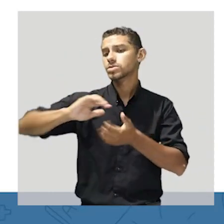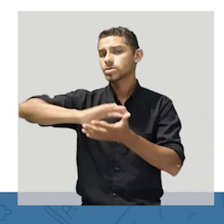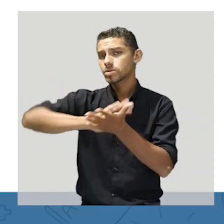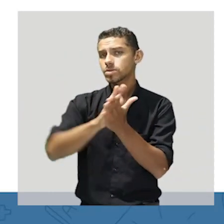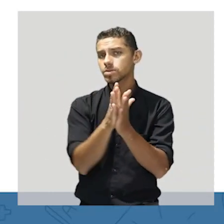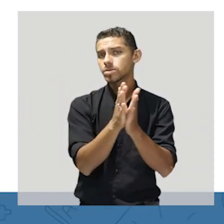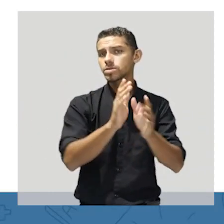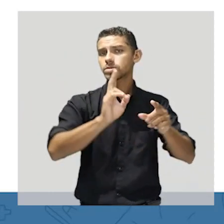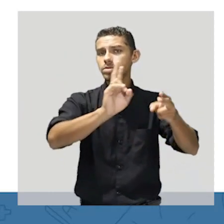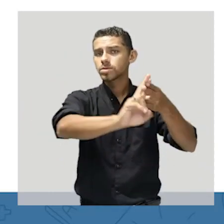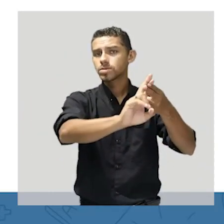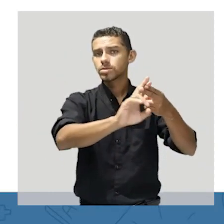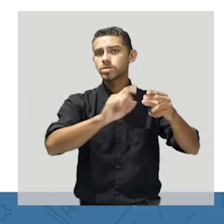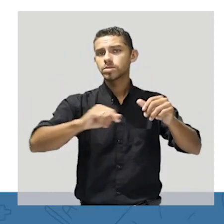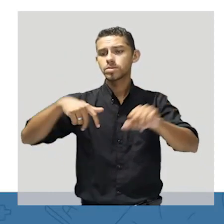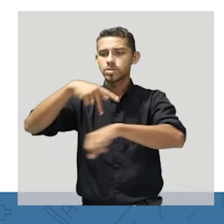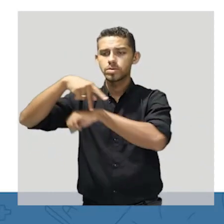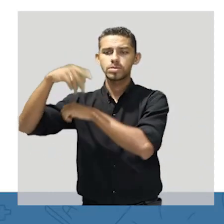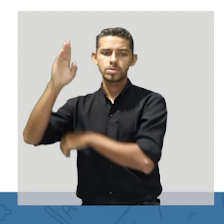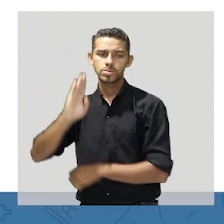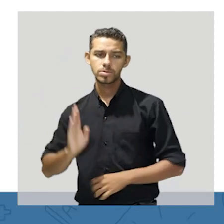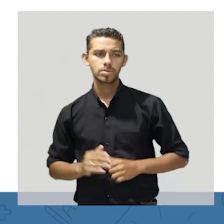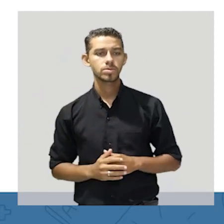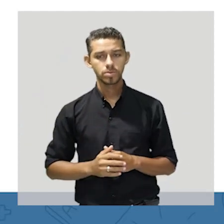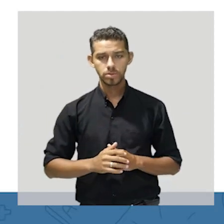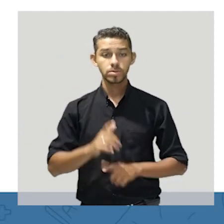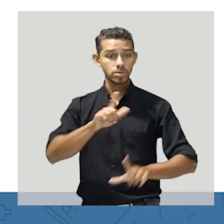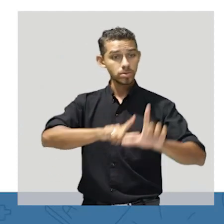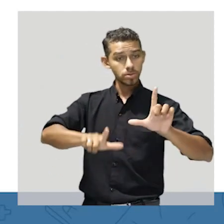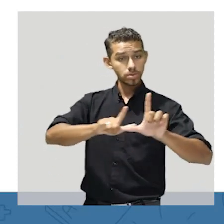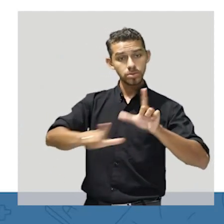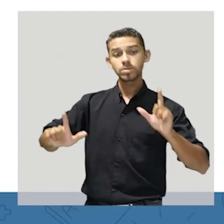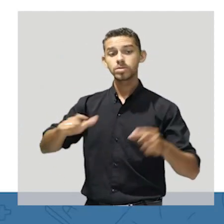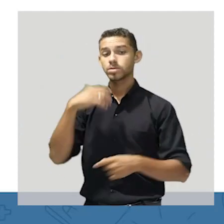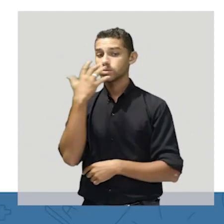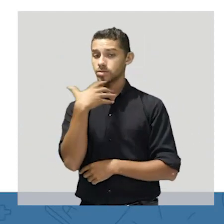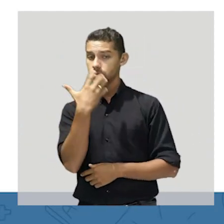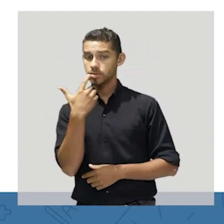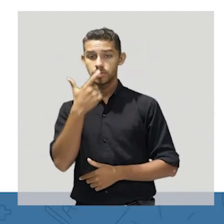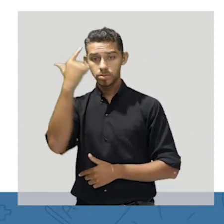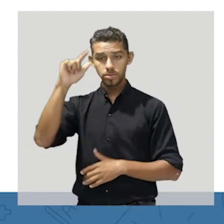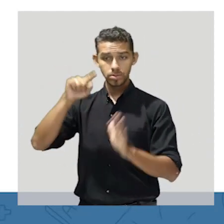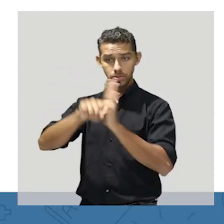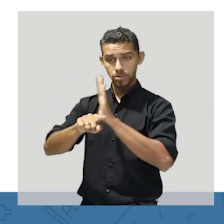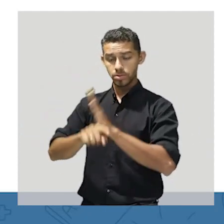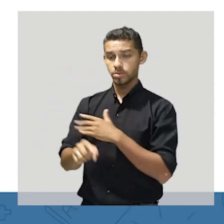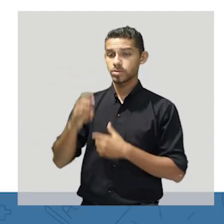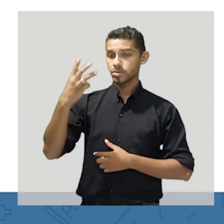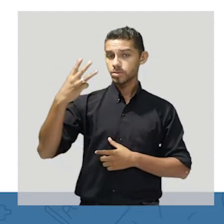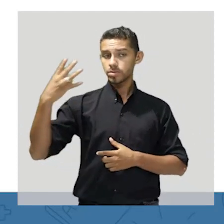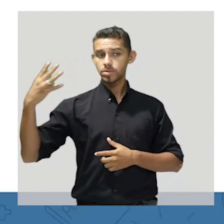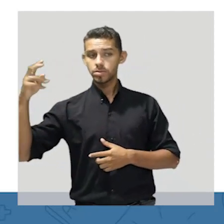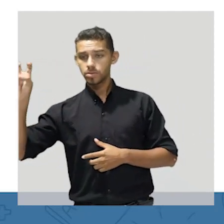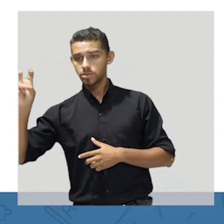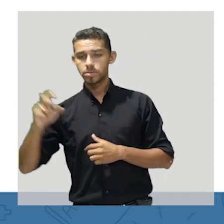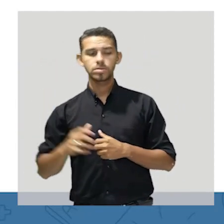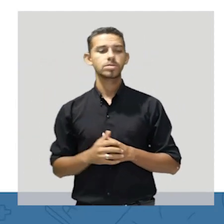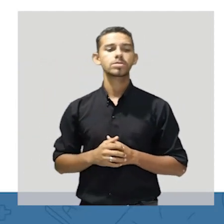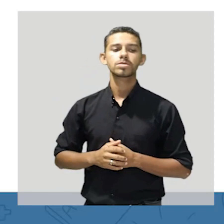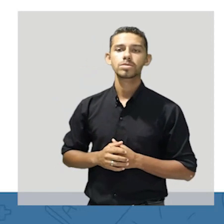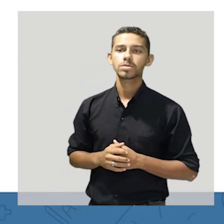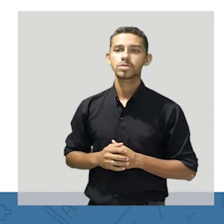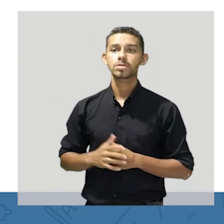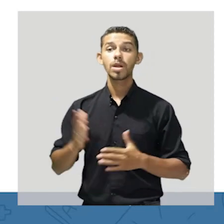no país a lenda dessa canção referência para responder as próximas questões tá 3 4 e 5